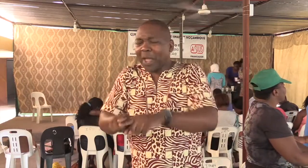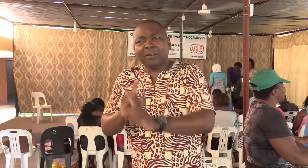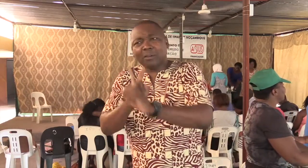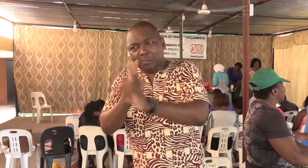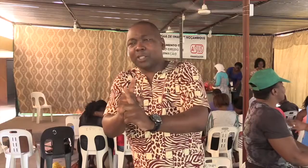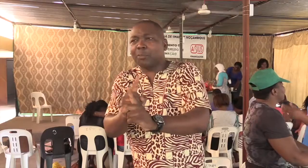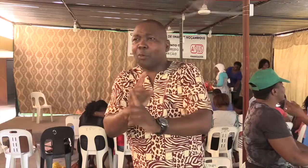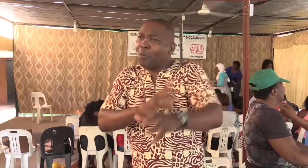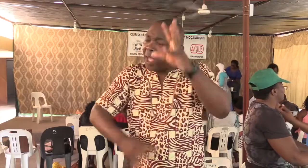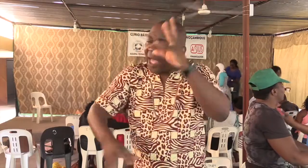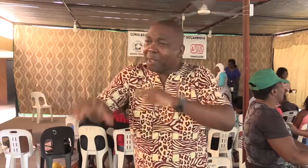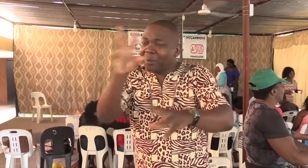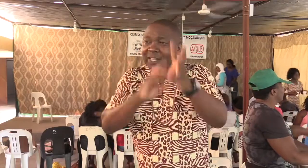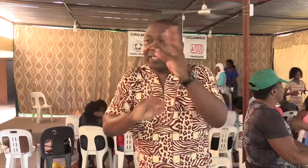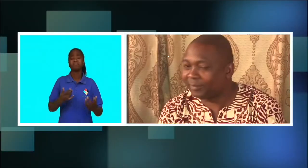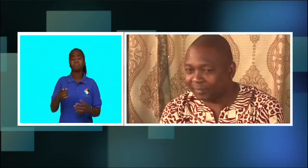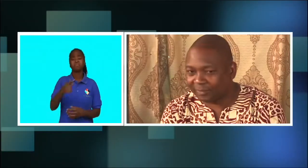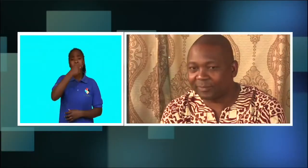também.